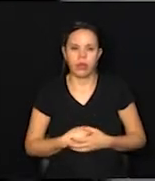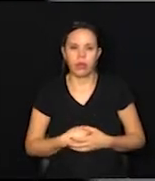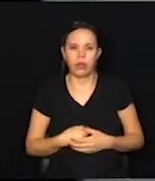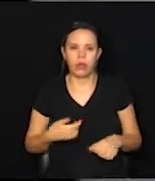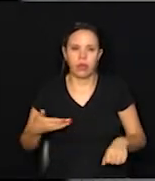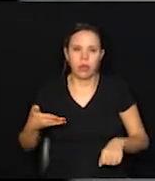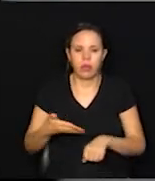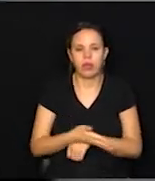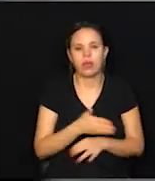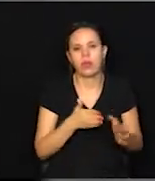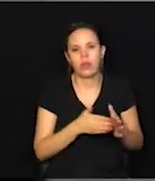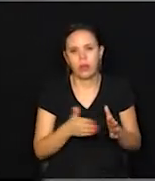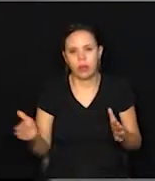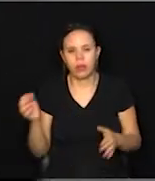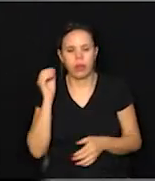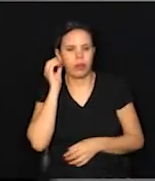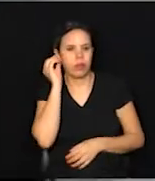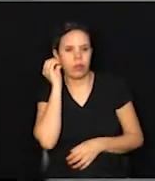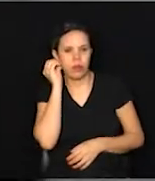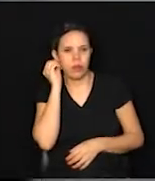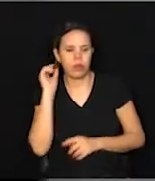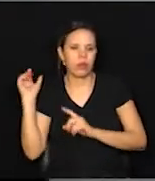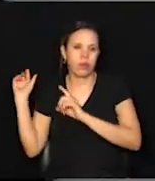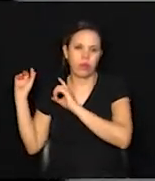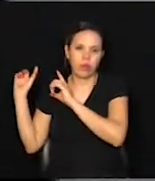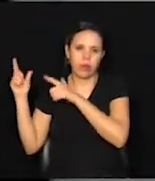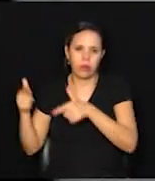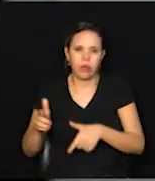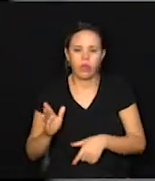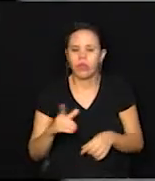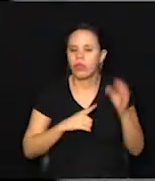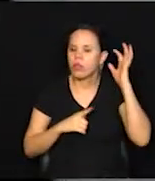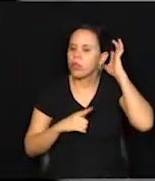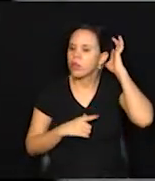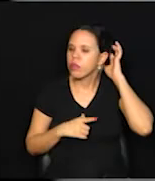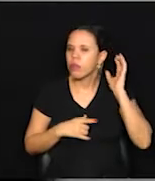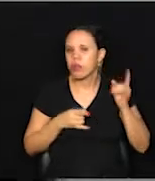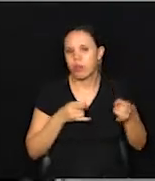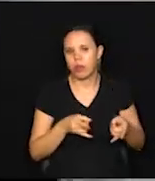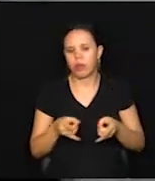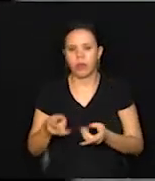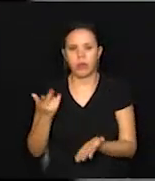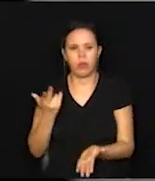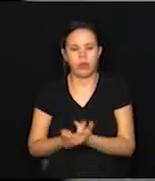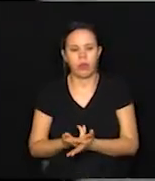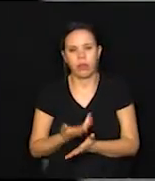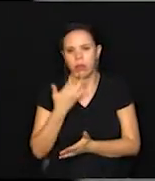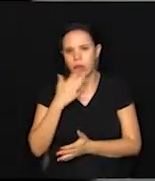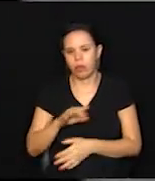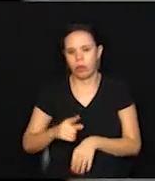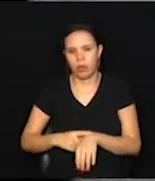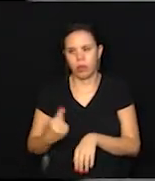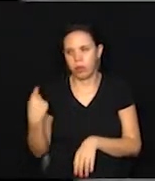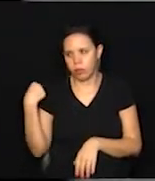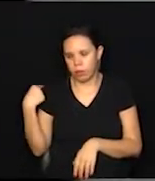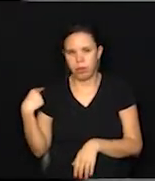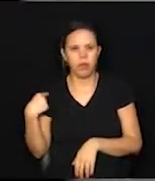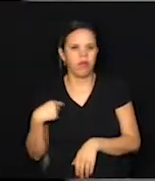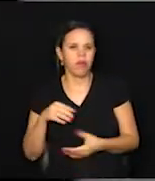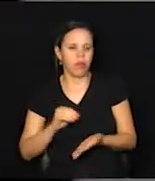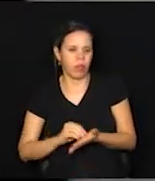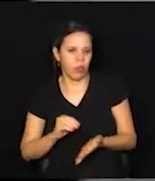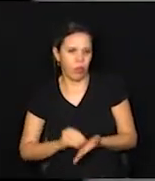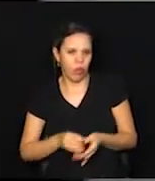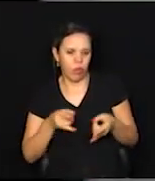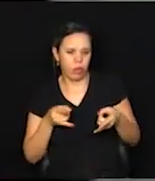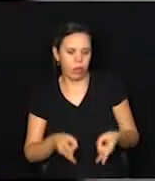entrando num período que tradicionalmente a gente já tem mais internação de crianças, a gente já viveu momentos aqui de falta de leito infantil